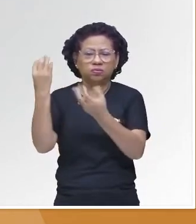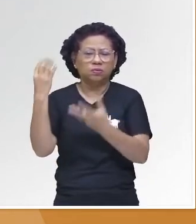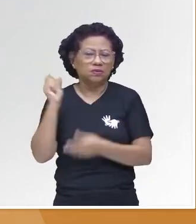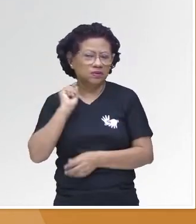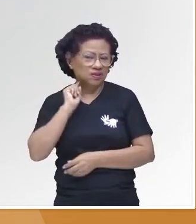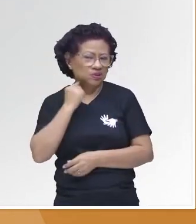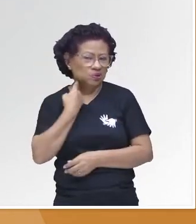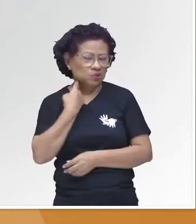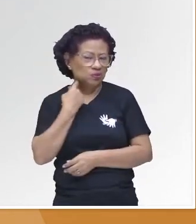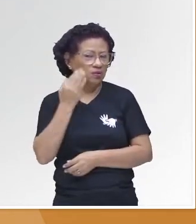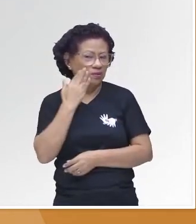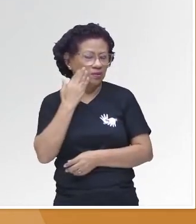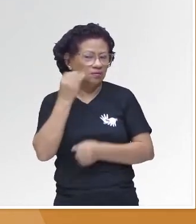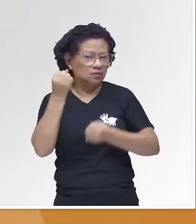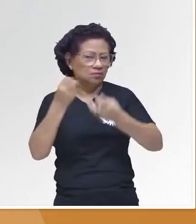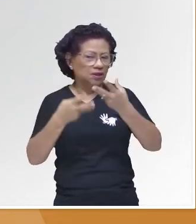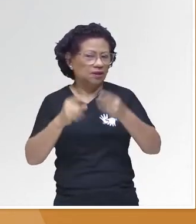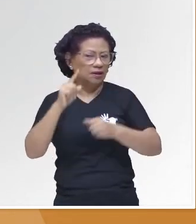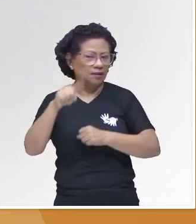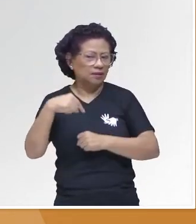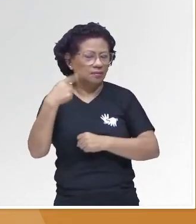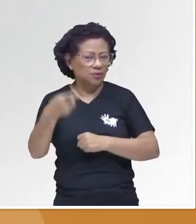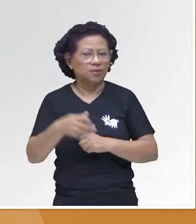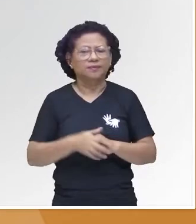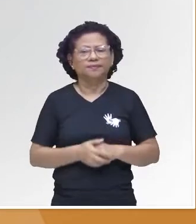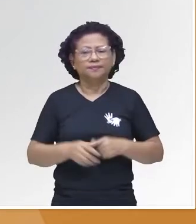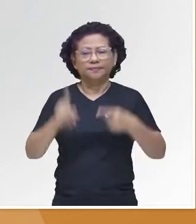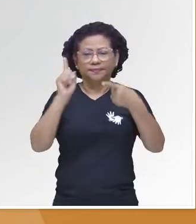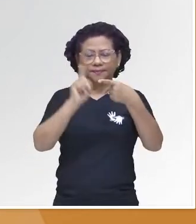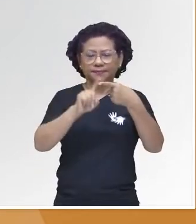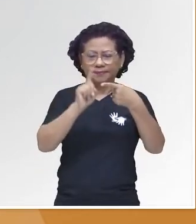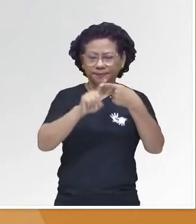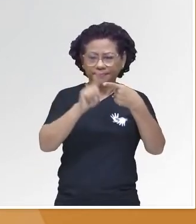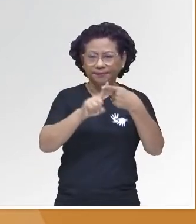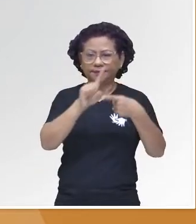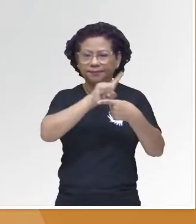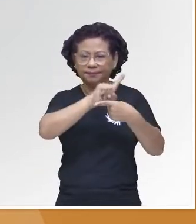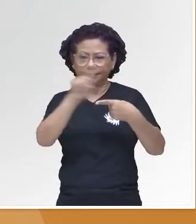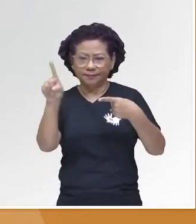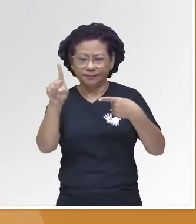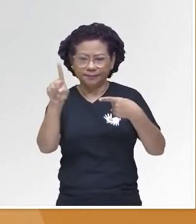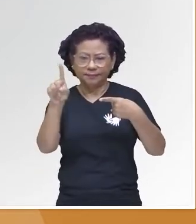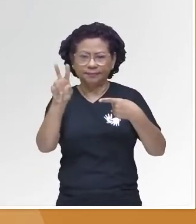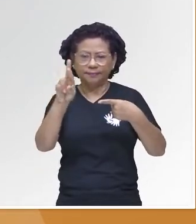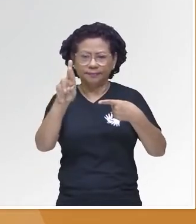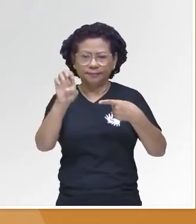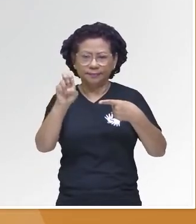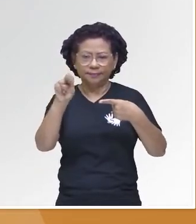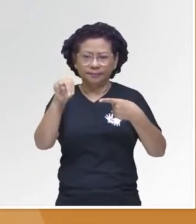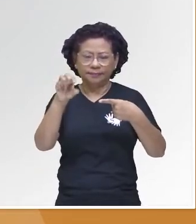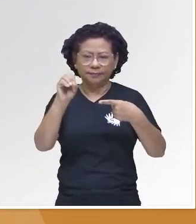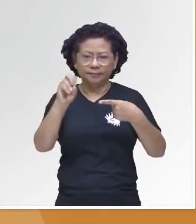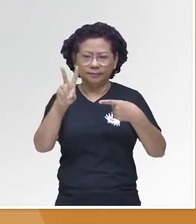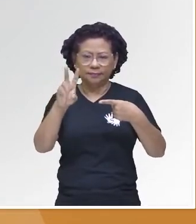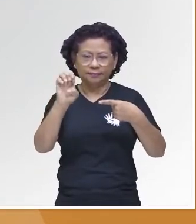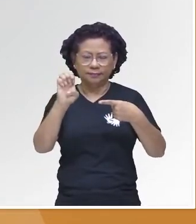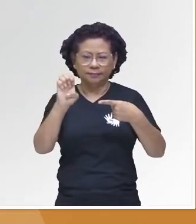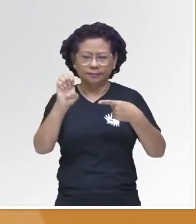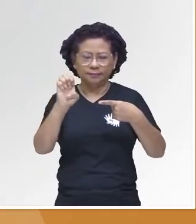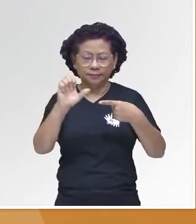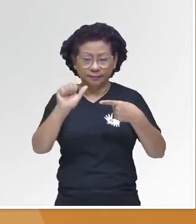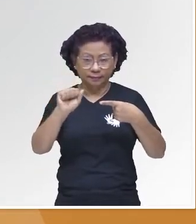pouquinho. A gente vai começar a falar das fontes não renováveis, tá? As fontes não